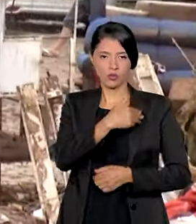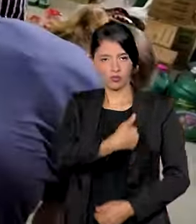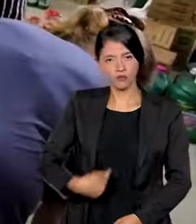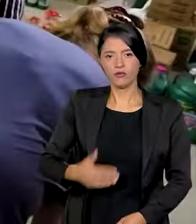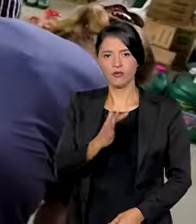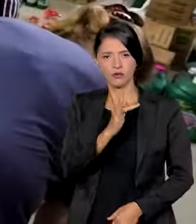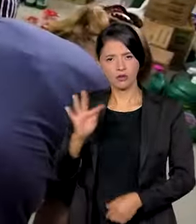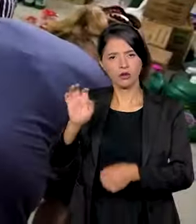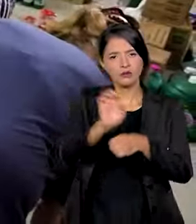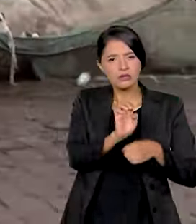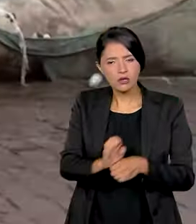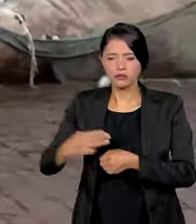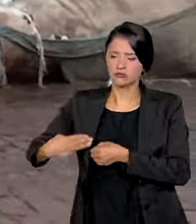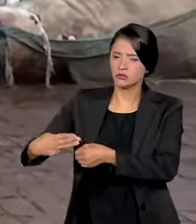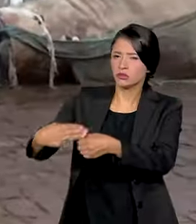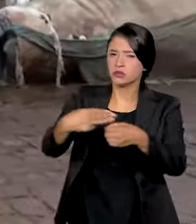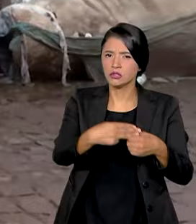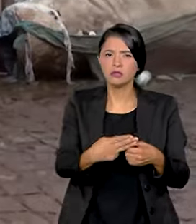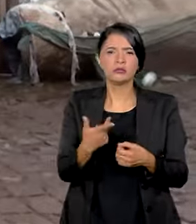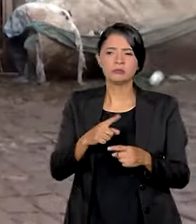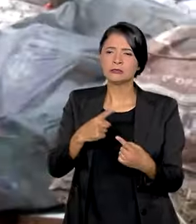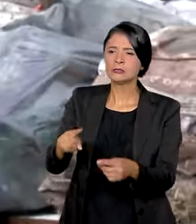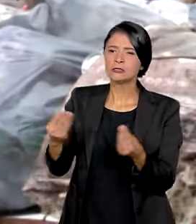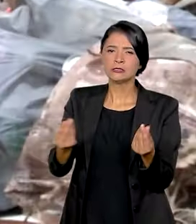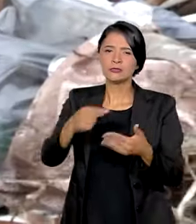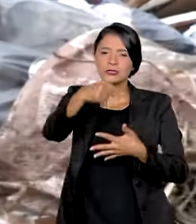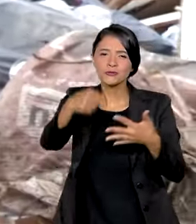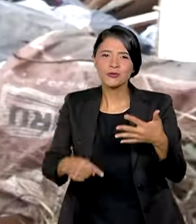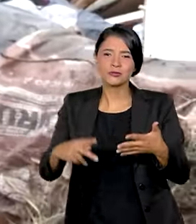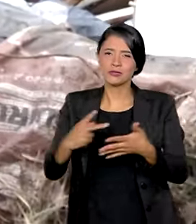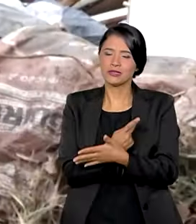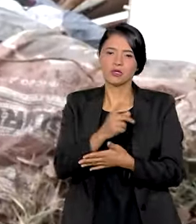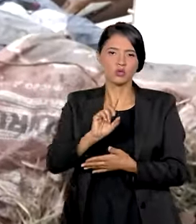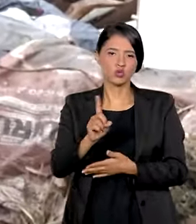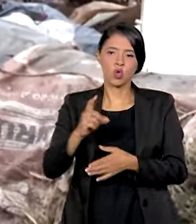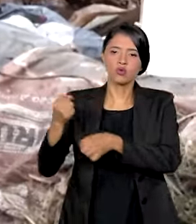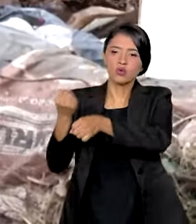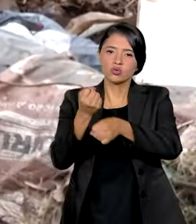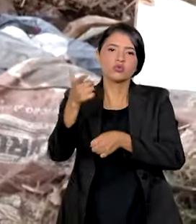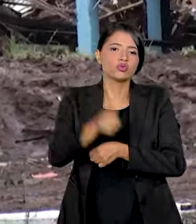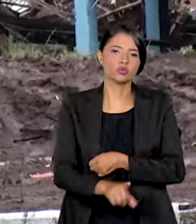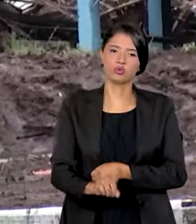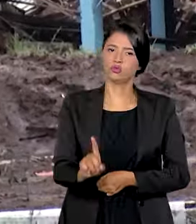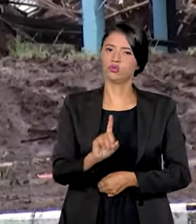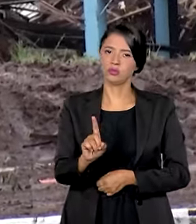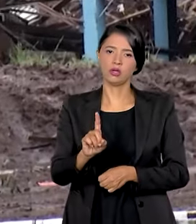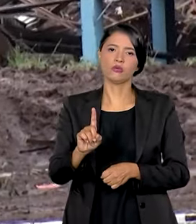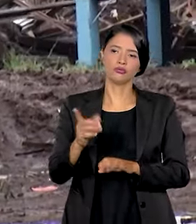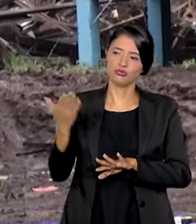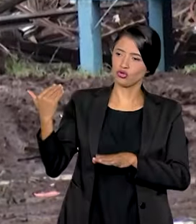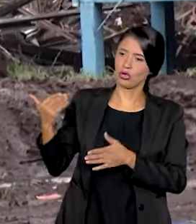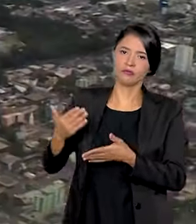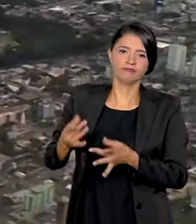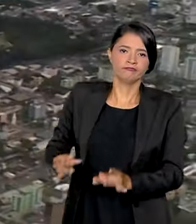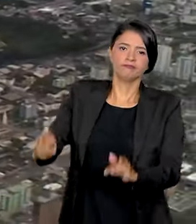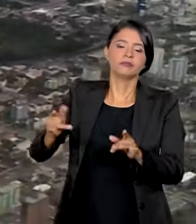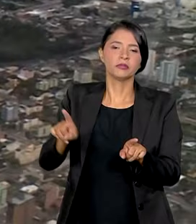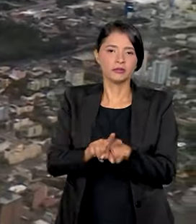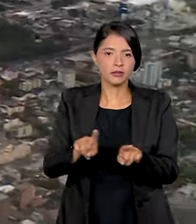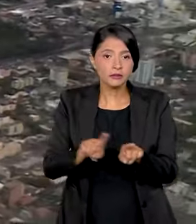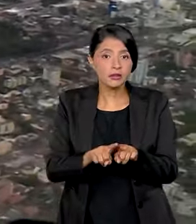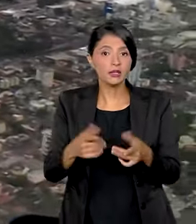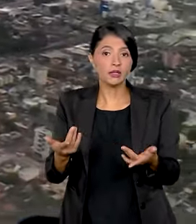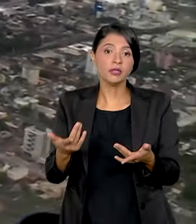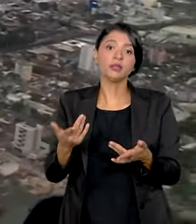governo do estado, assim como junto a cada um dos municípios, para enfrentar isso tudo que vem pela frente. Não apenas a reconstrução do que se passou, como